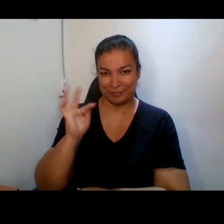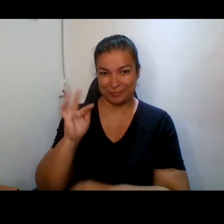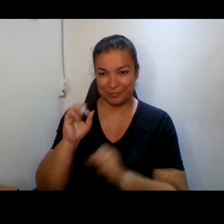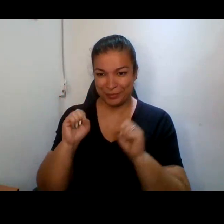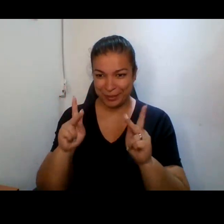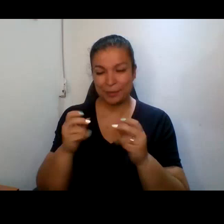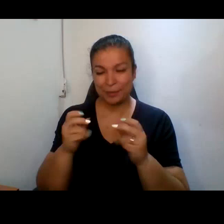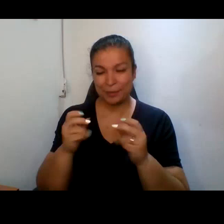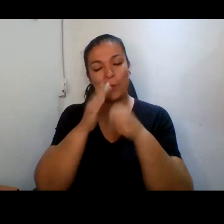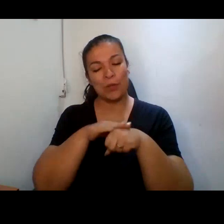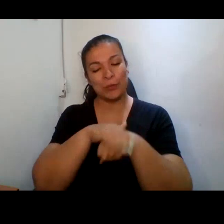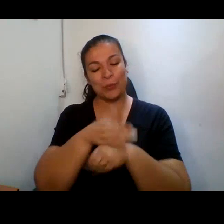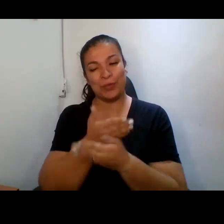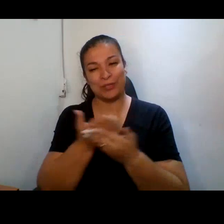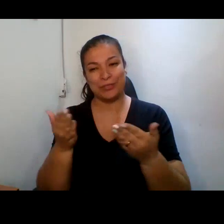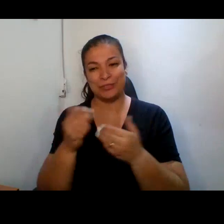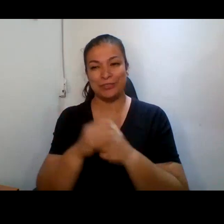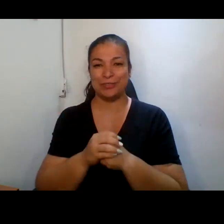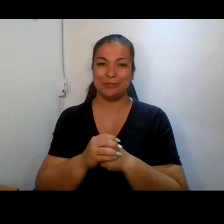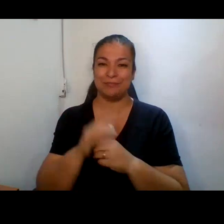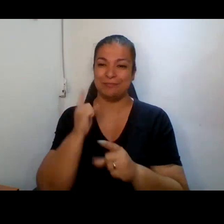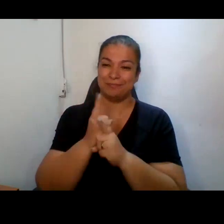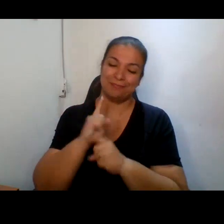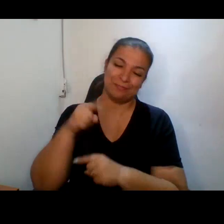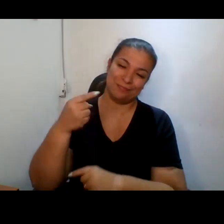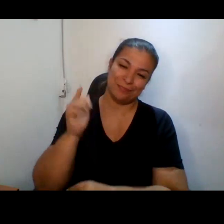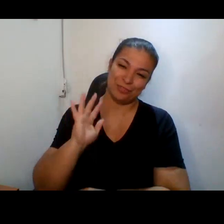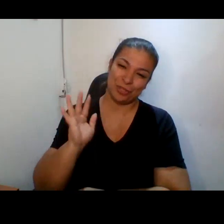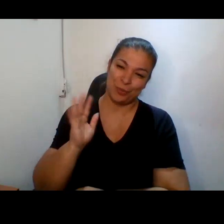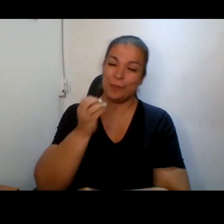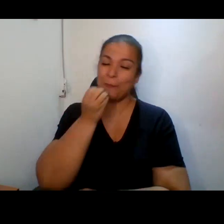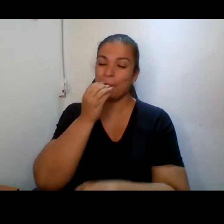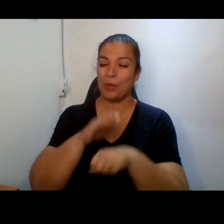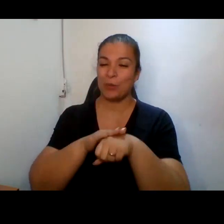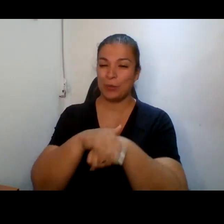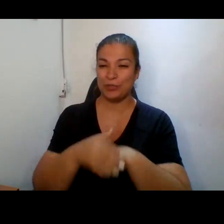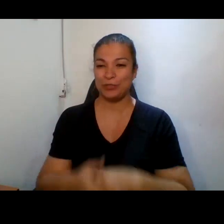viu, pessoal? Até mais. Boa Beijos. noite.